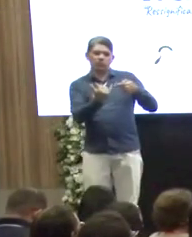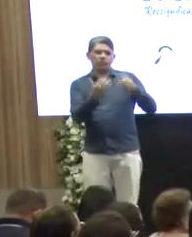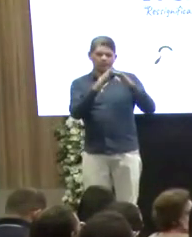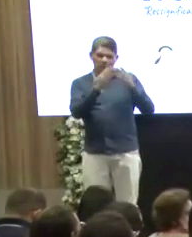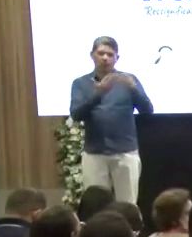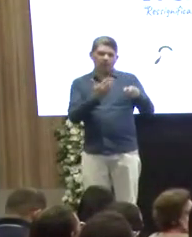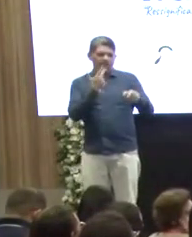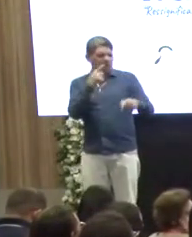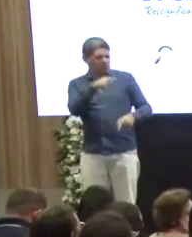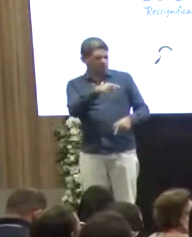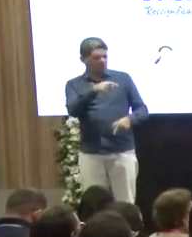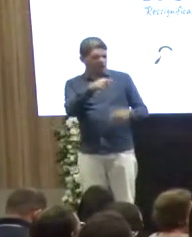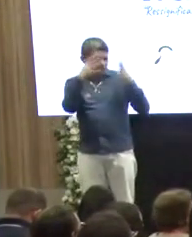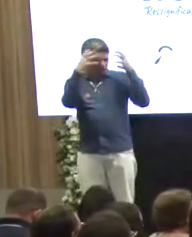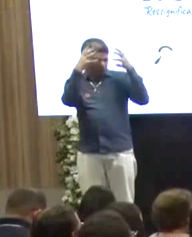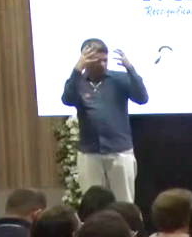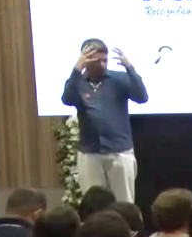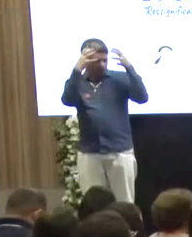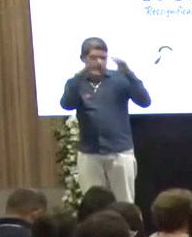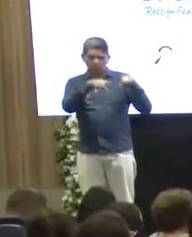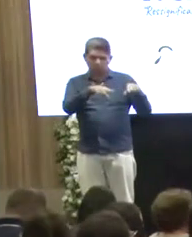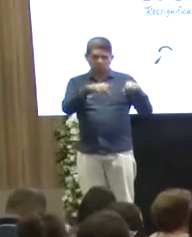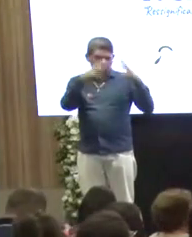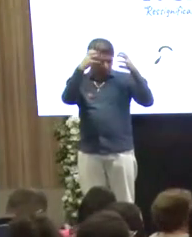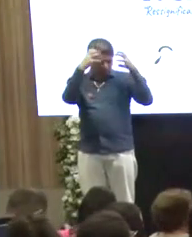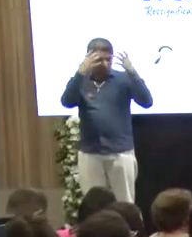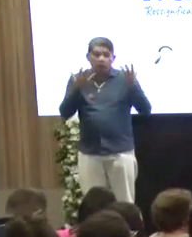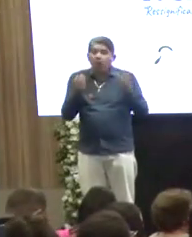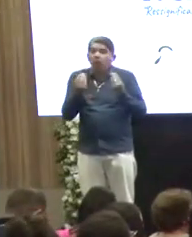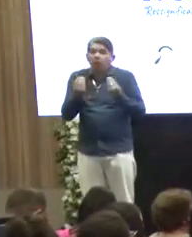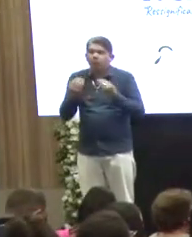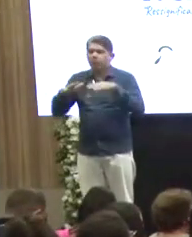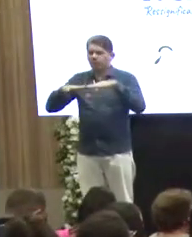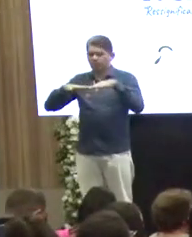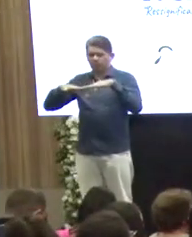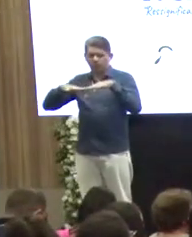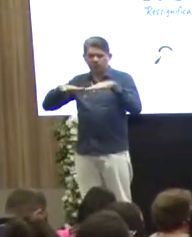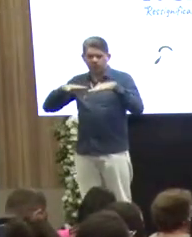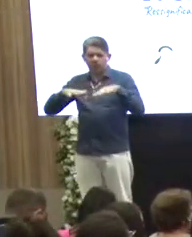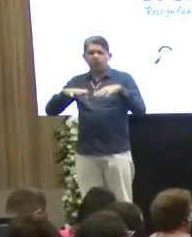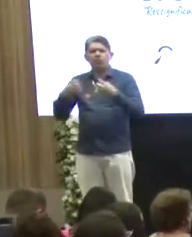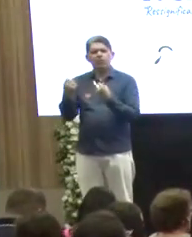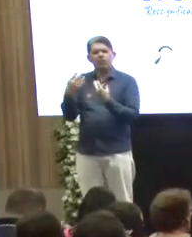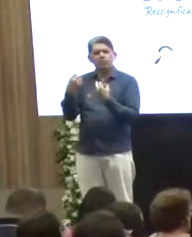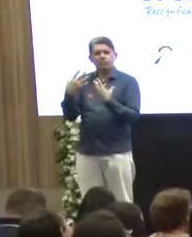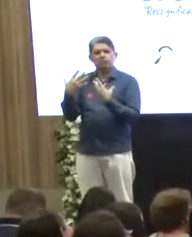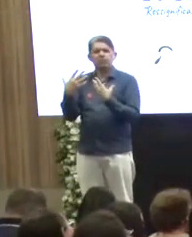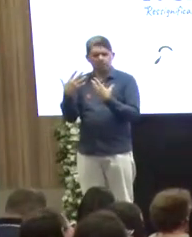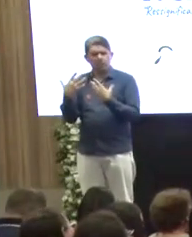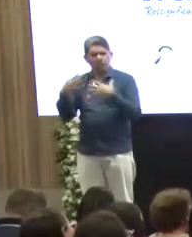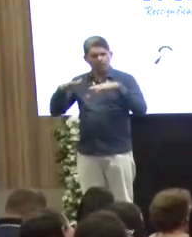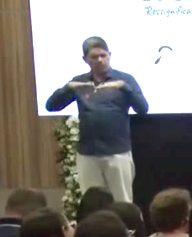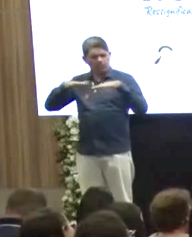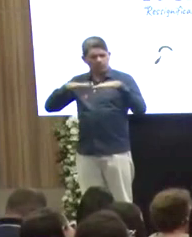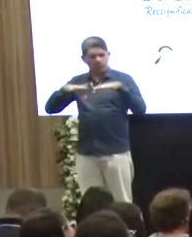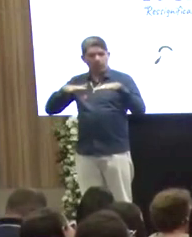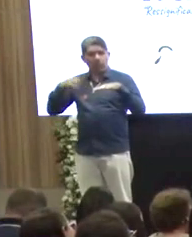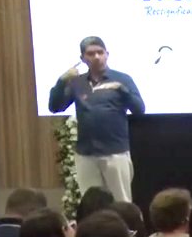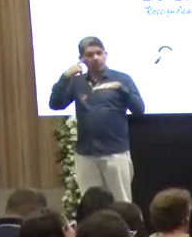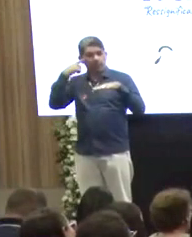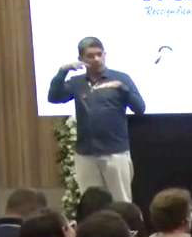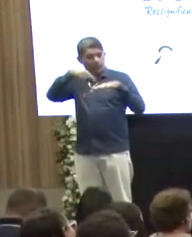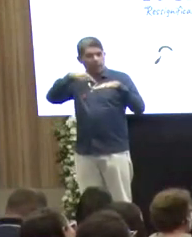que eu ouvia dizer que nós éramos bonitos. Eu ouvi dizer que eu era feia na escola. Quando eu tinha 7 anos, eu entrei para a escola, alguém me falou que eu era feia,